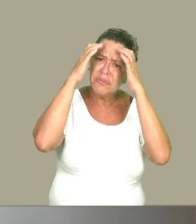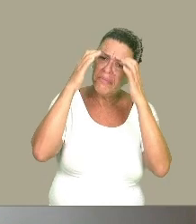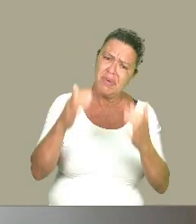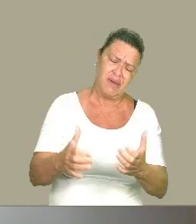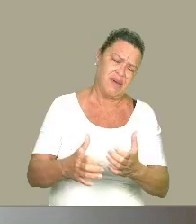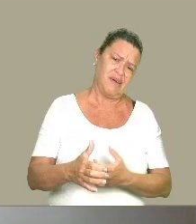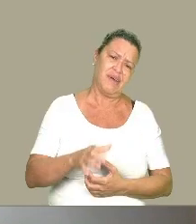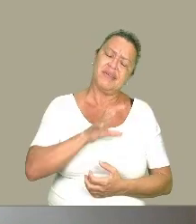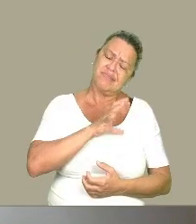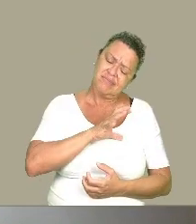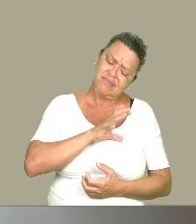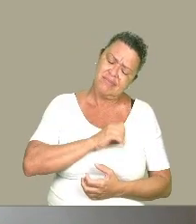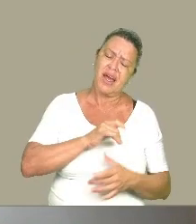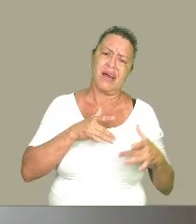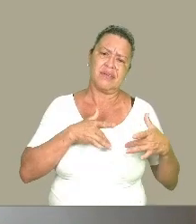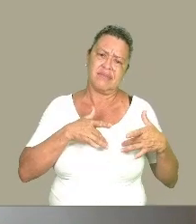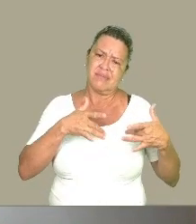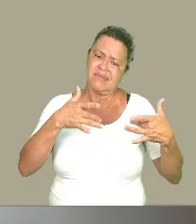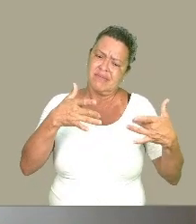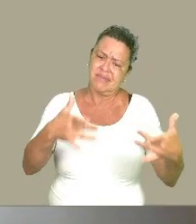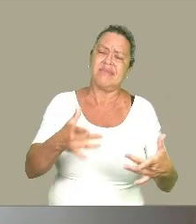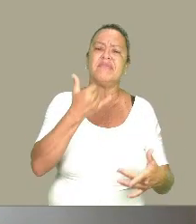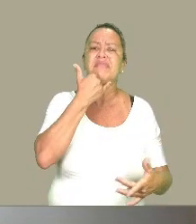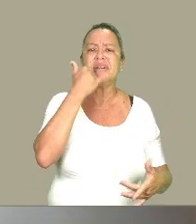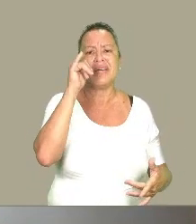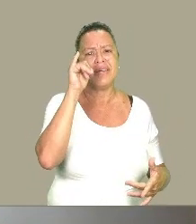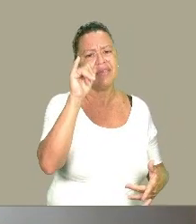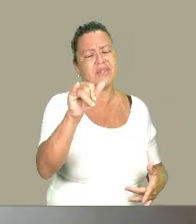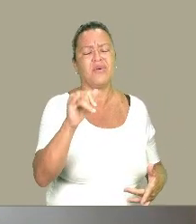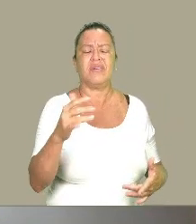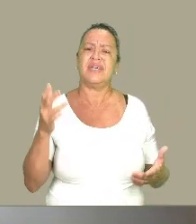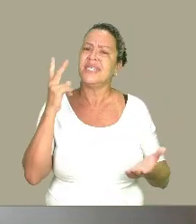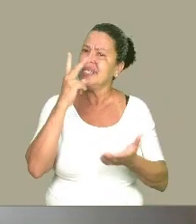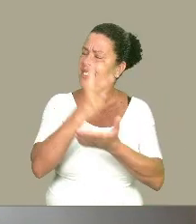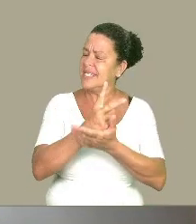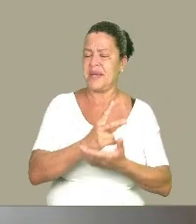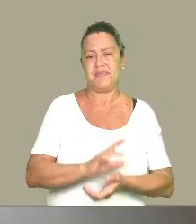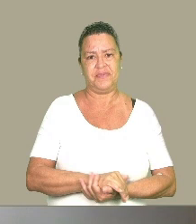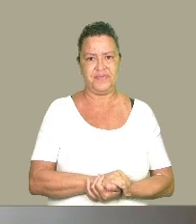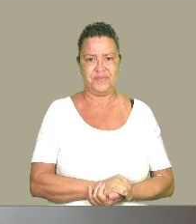com trato com caridade, com trato com perdão, amor e etc.